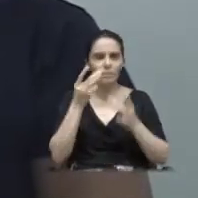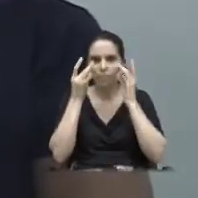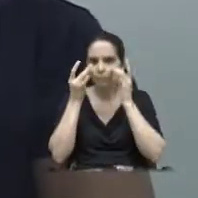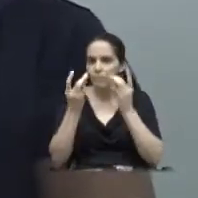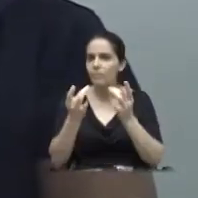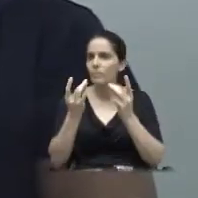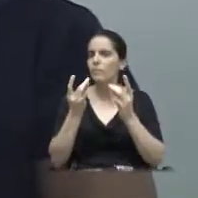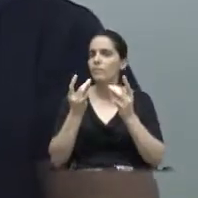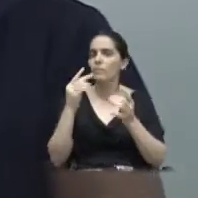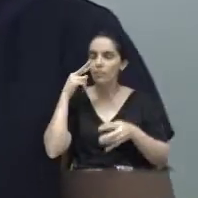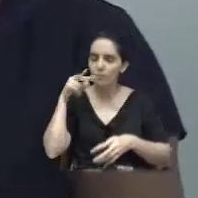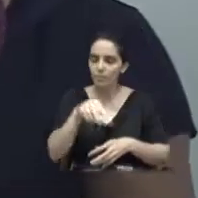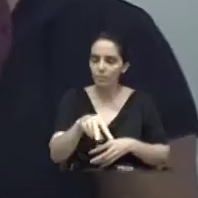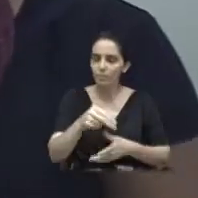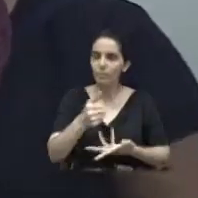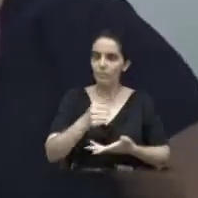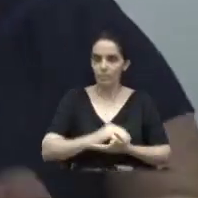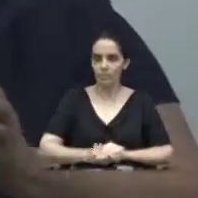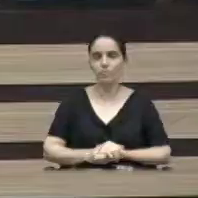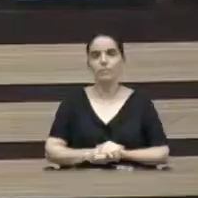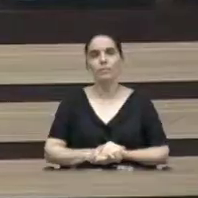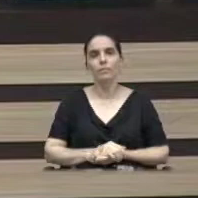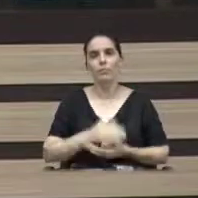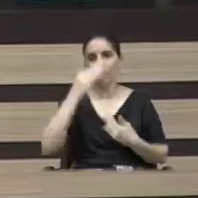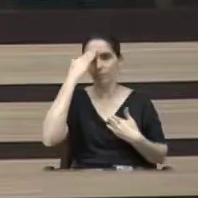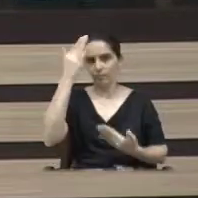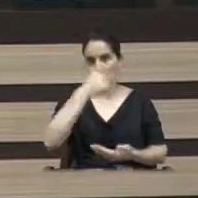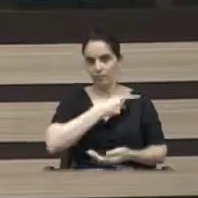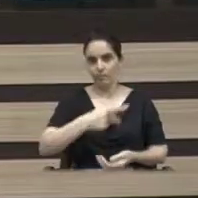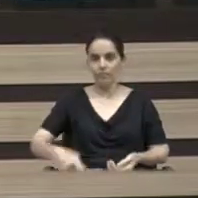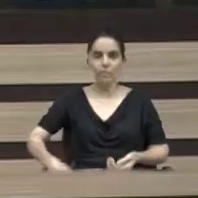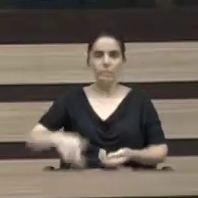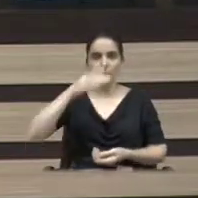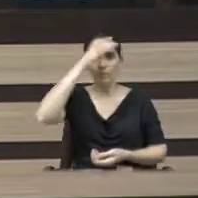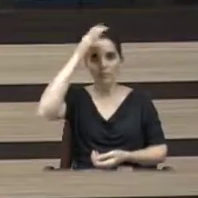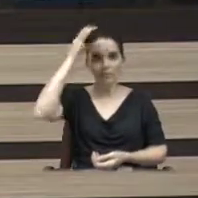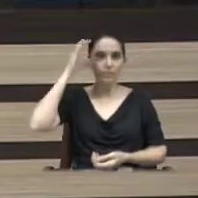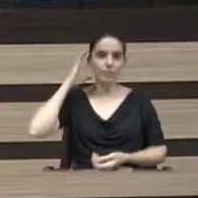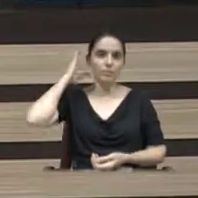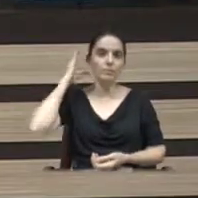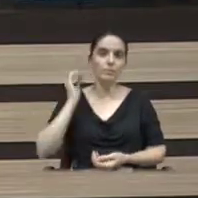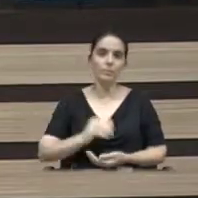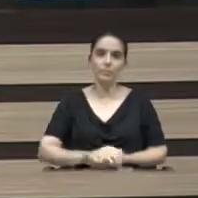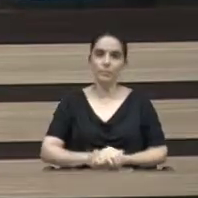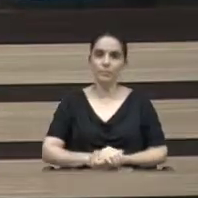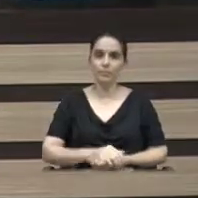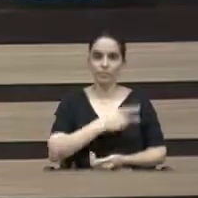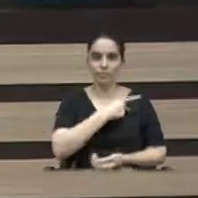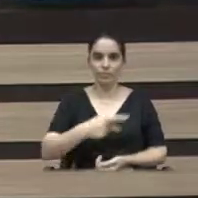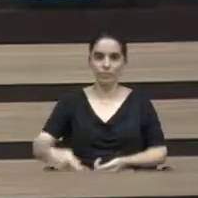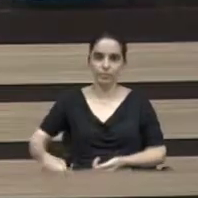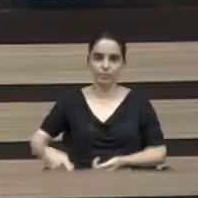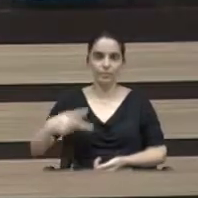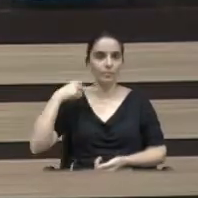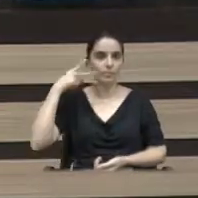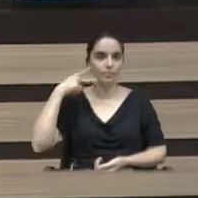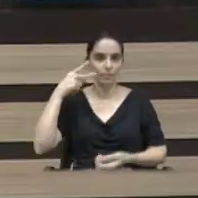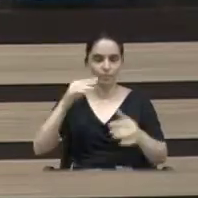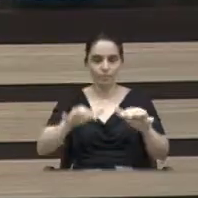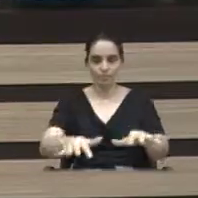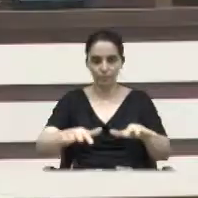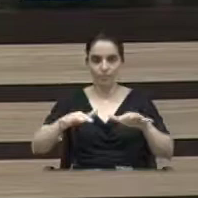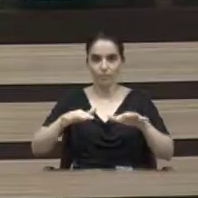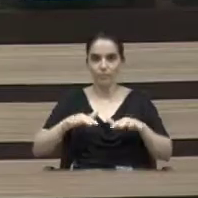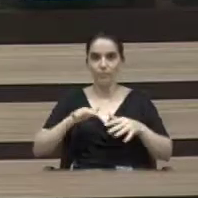nossa cidade. Muito obrigada, senhor presidente. Vereadora Carolina Pontes. Excelentíssimo presidente, nobres pares, público que